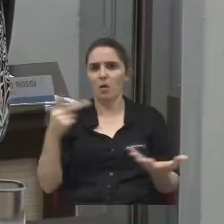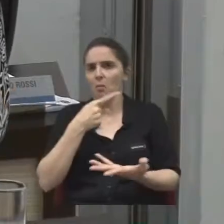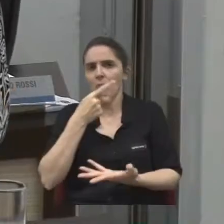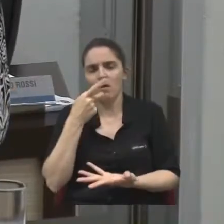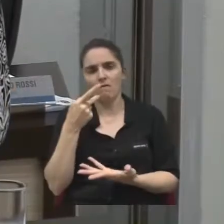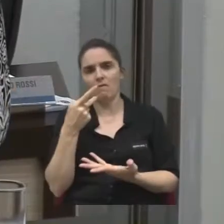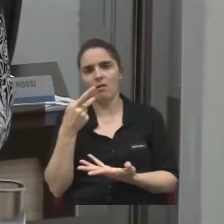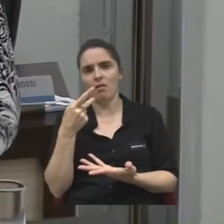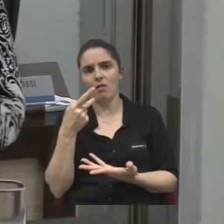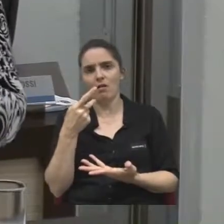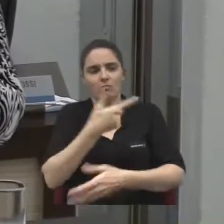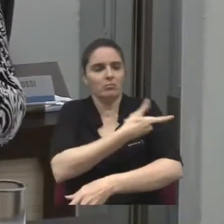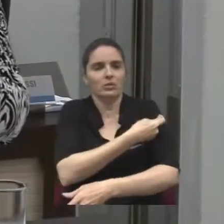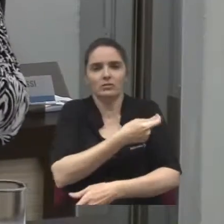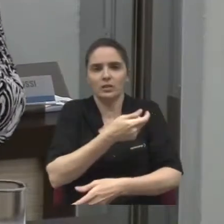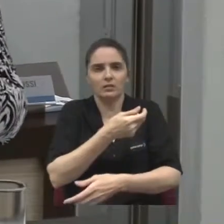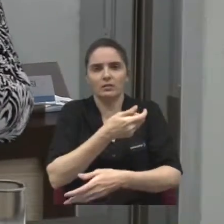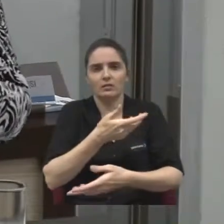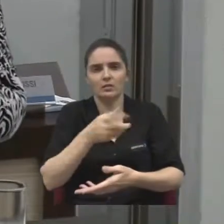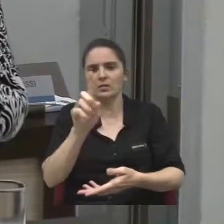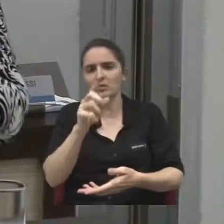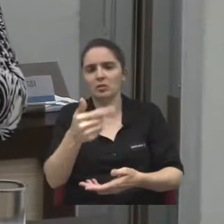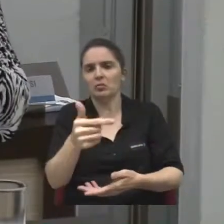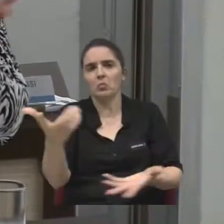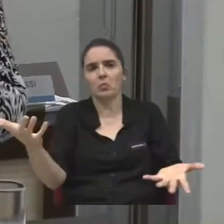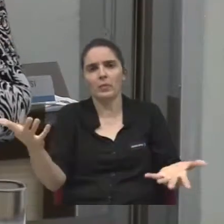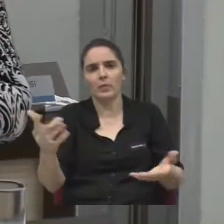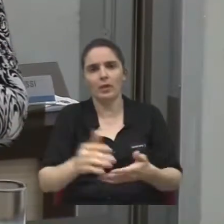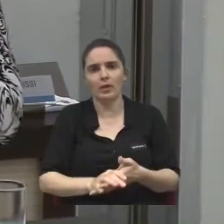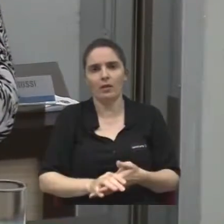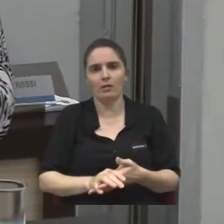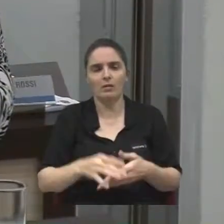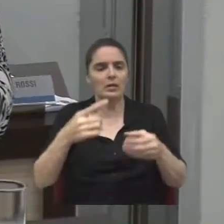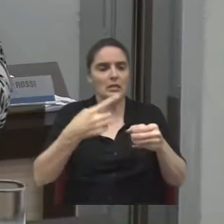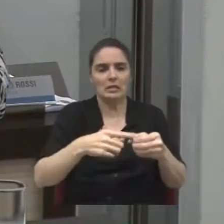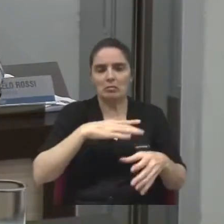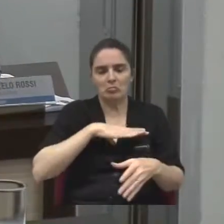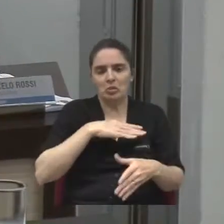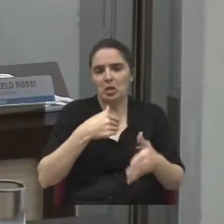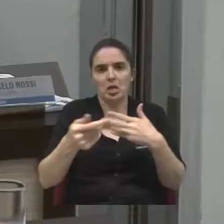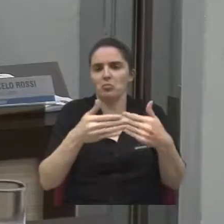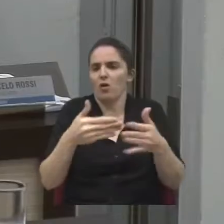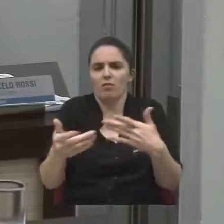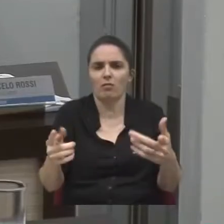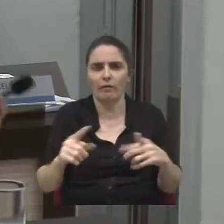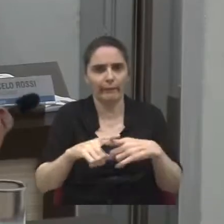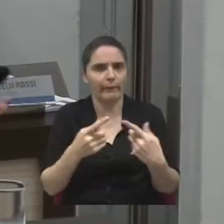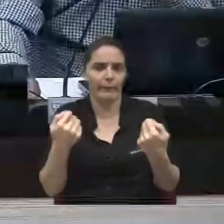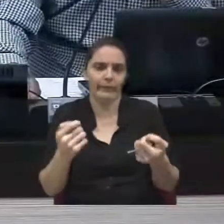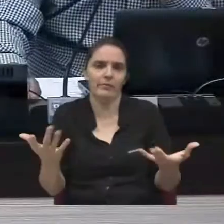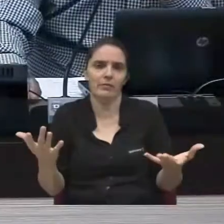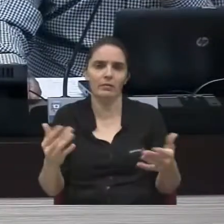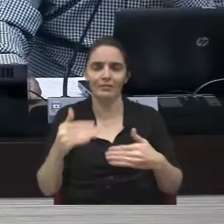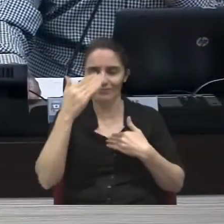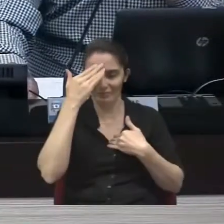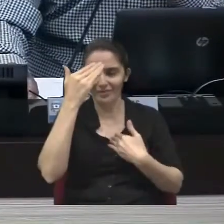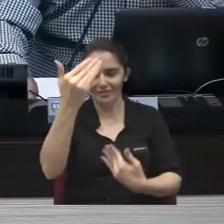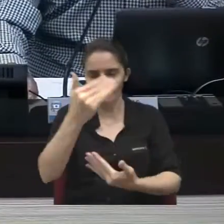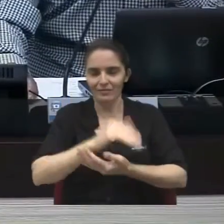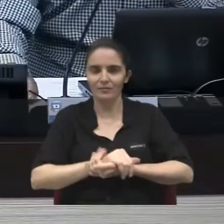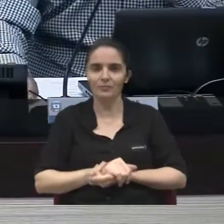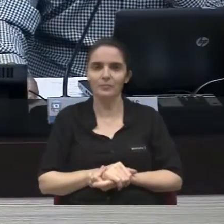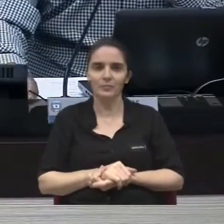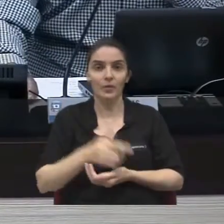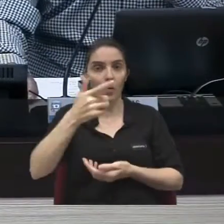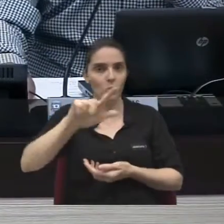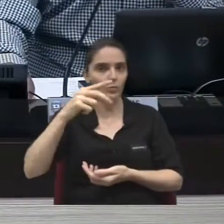as vacinas para o município A, B ou C, seja lá qual for o município. Muito obrigada. Mais algum vereador